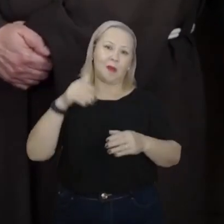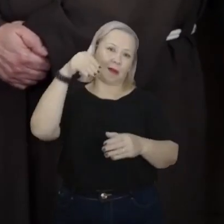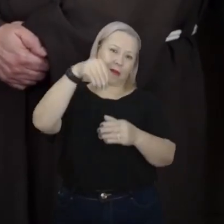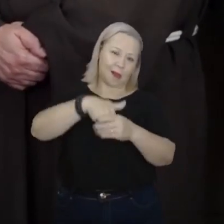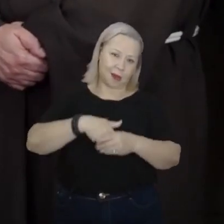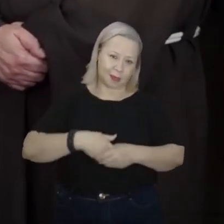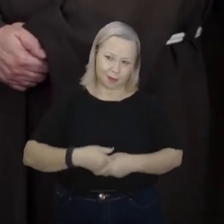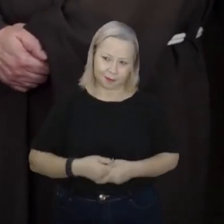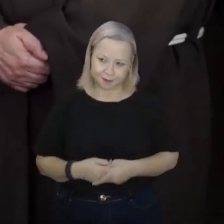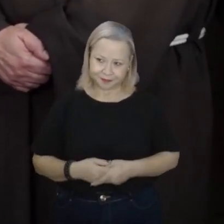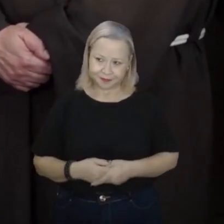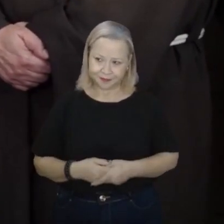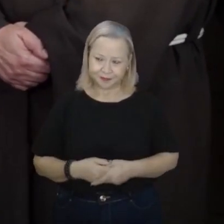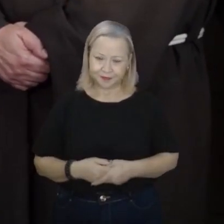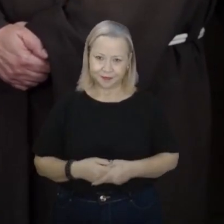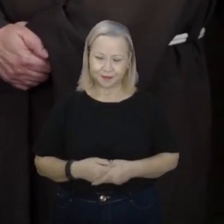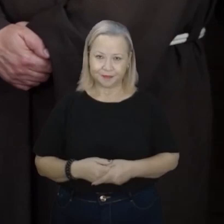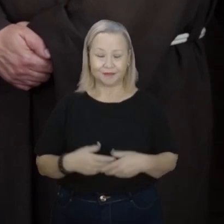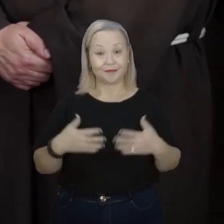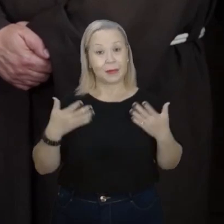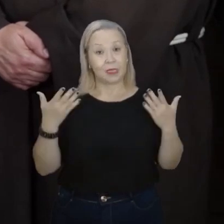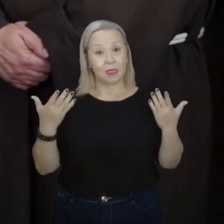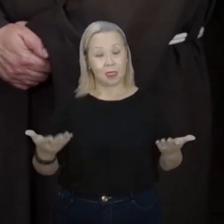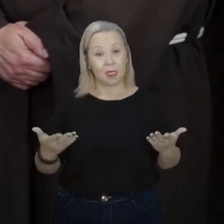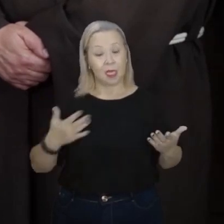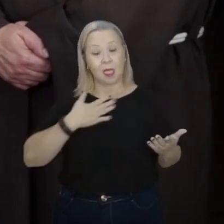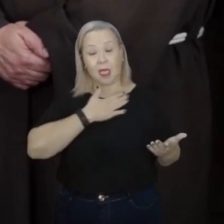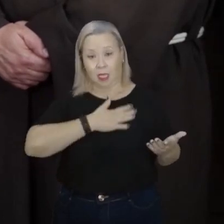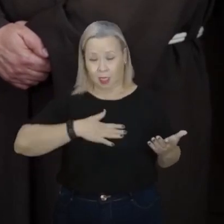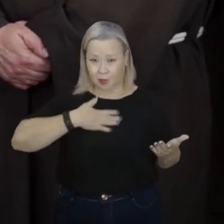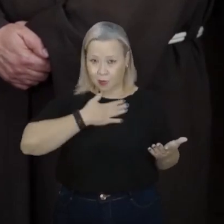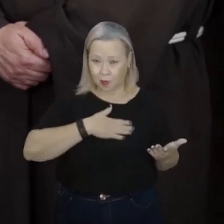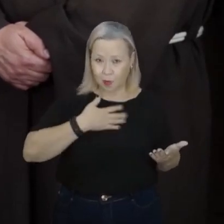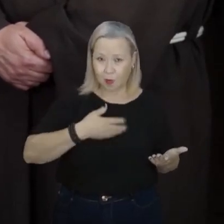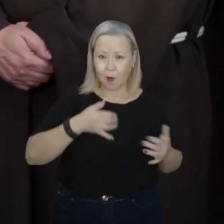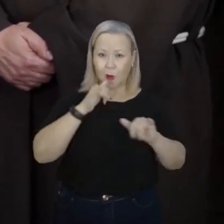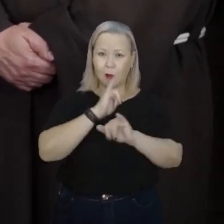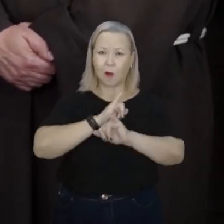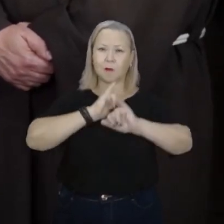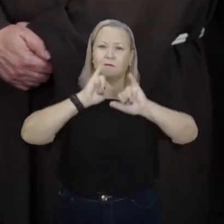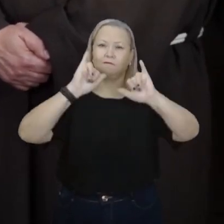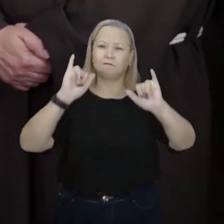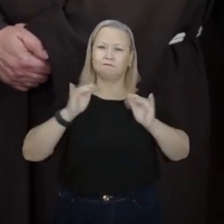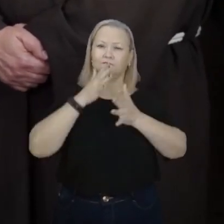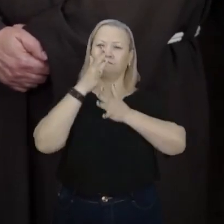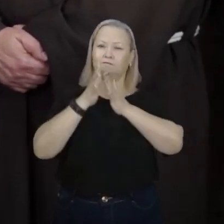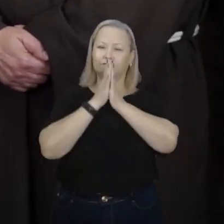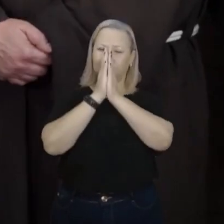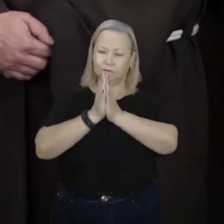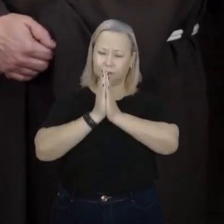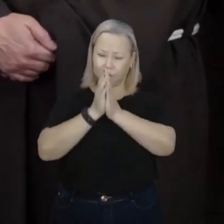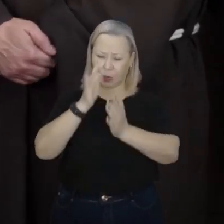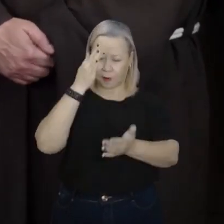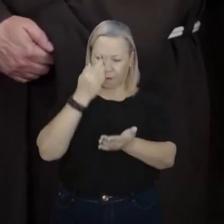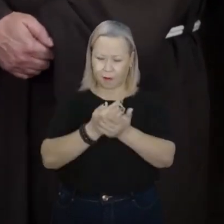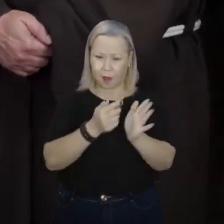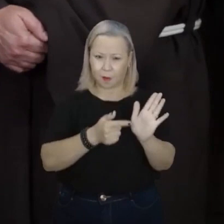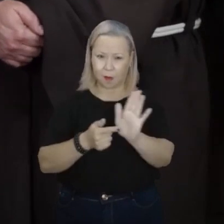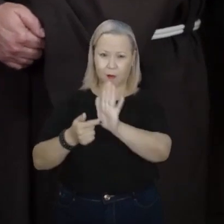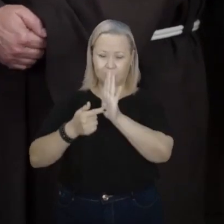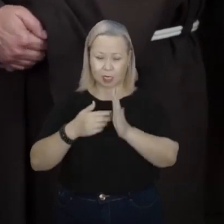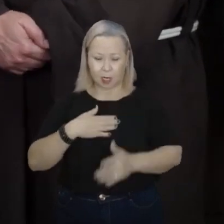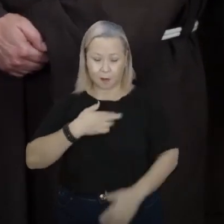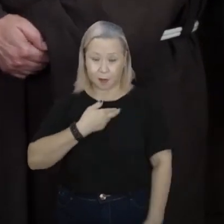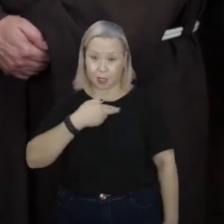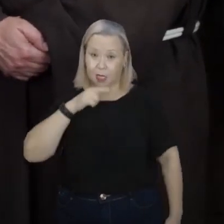política. Eu gosto de professar a minha fé, gosto de demonstrar a minha religião na